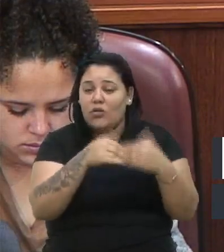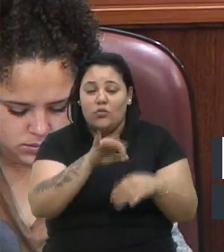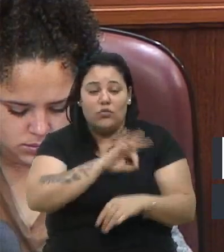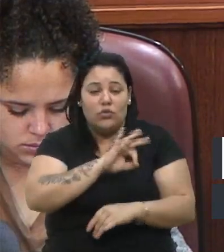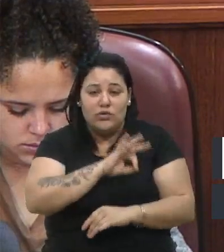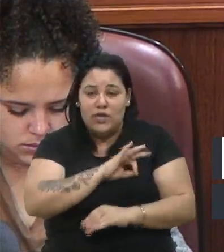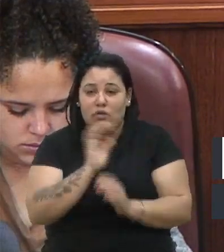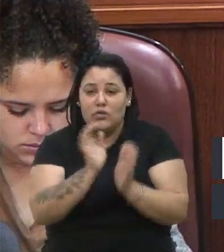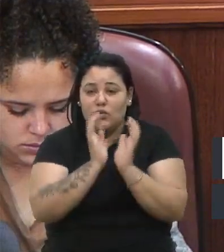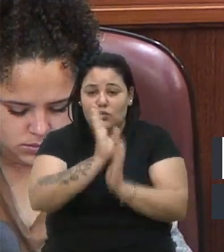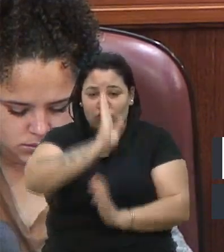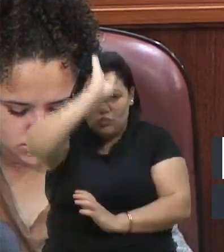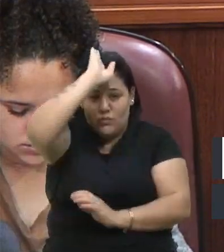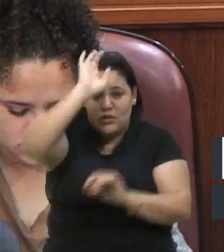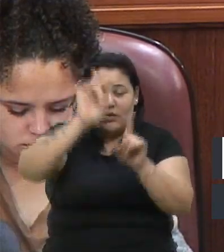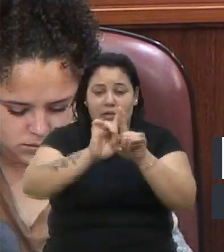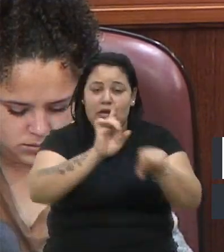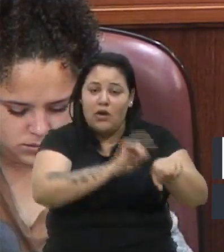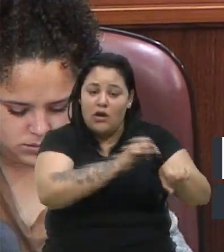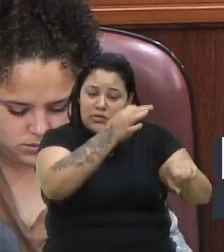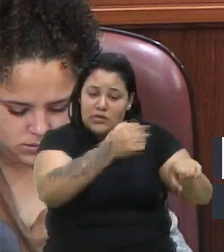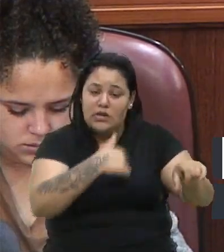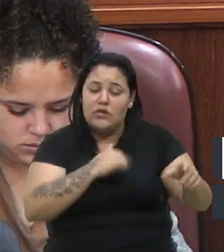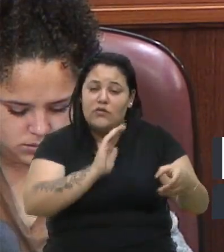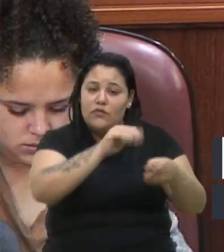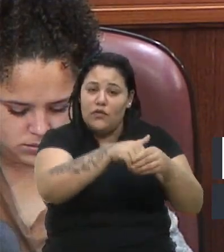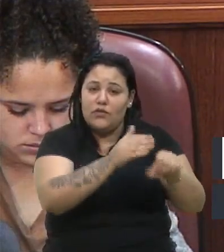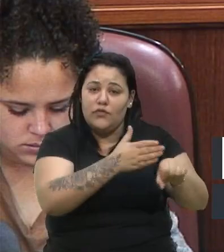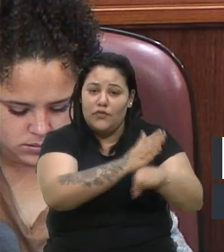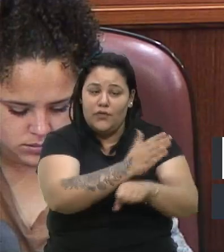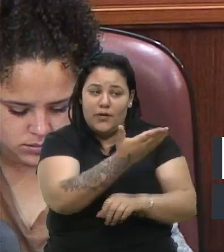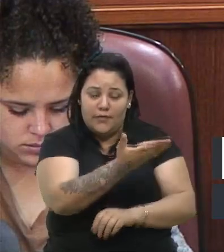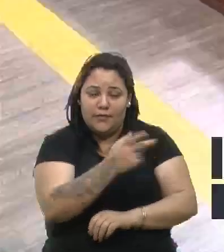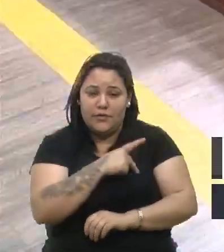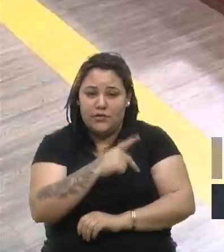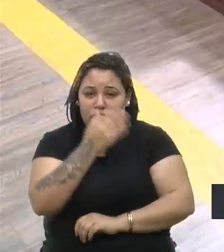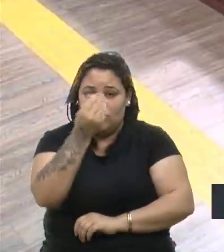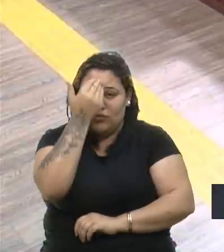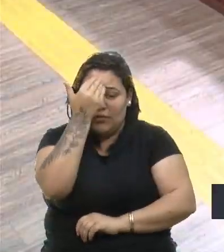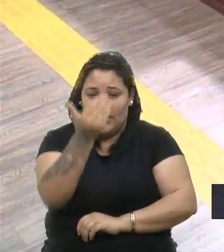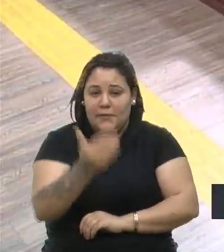de Bombeiros. No momento oportuno, votaremos favorável, senhor presidente. Muito obrigado. Obrigado.